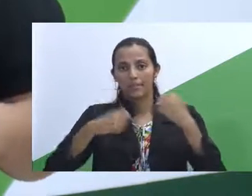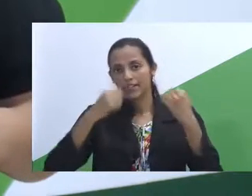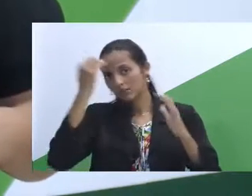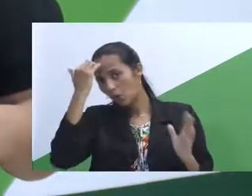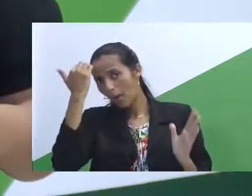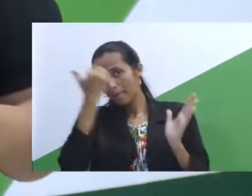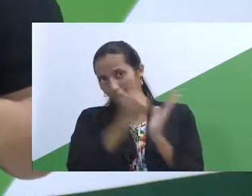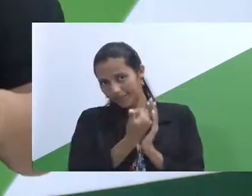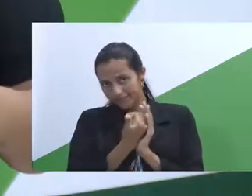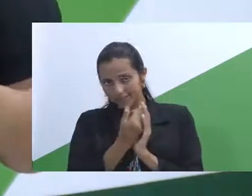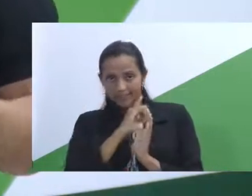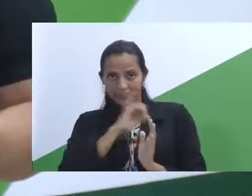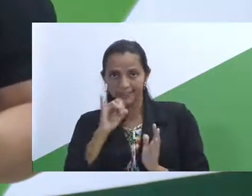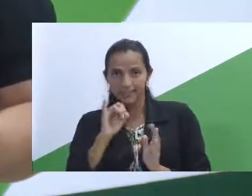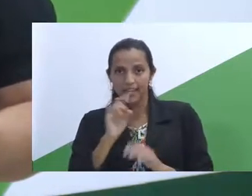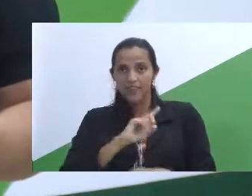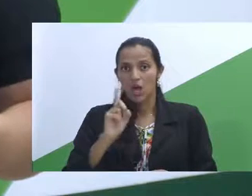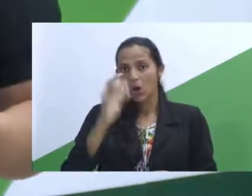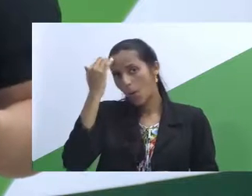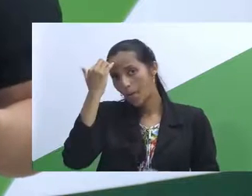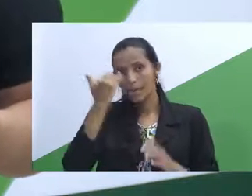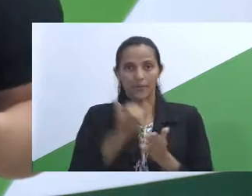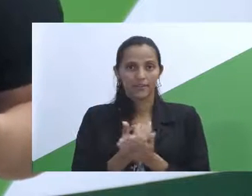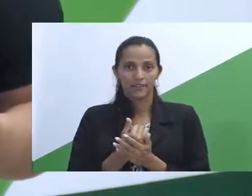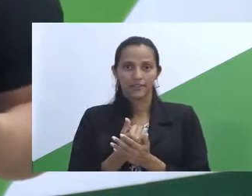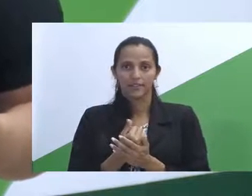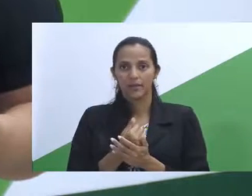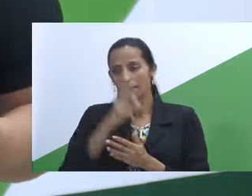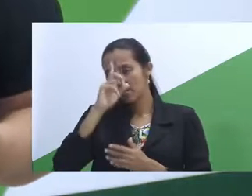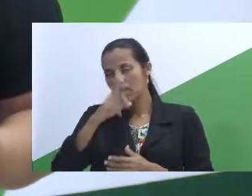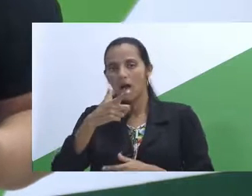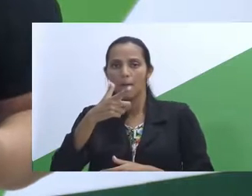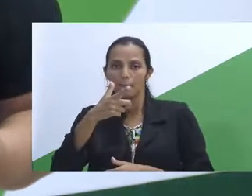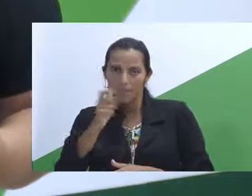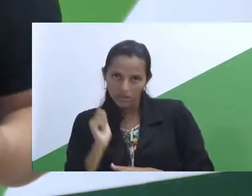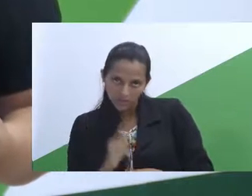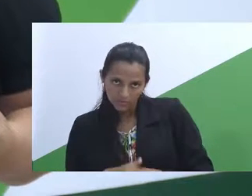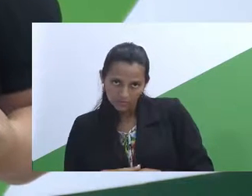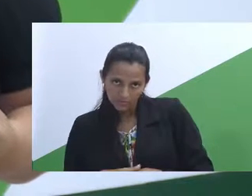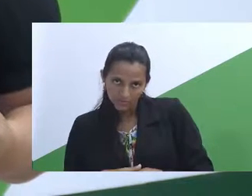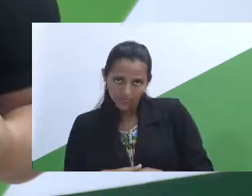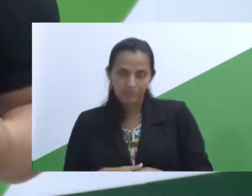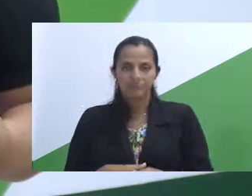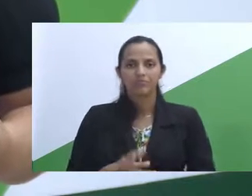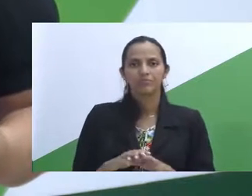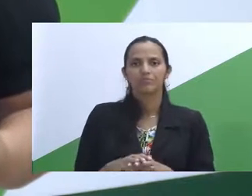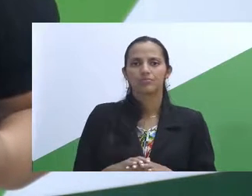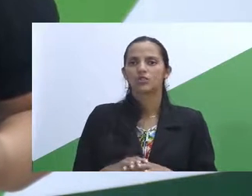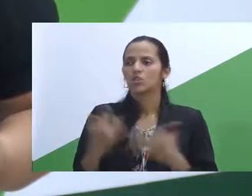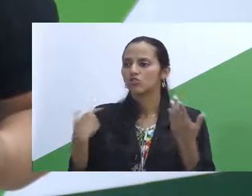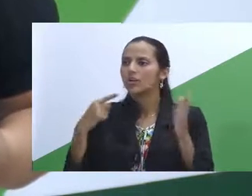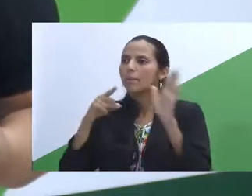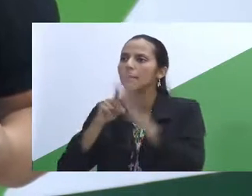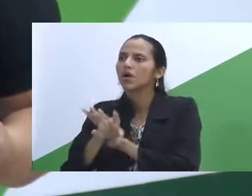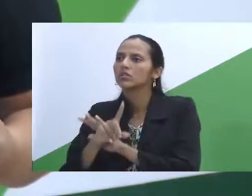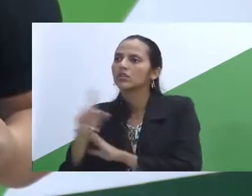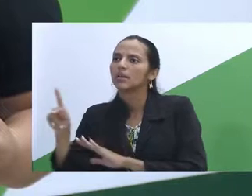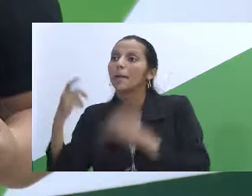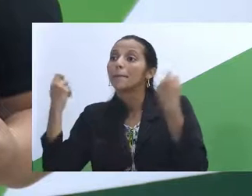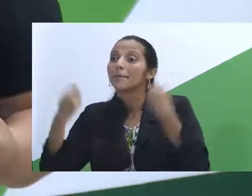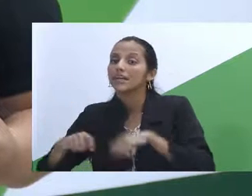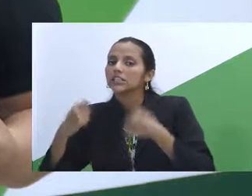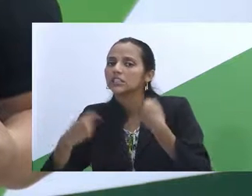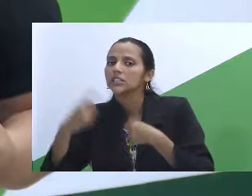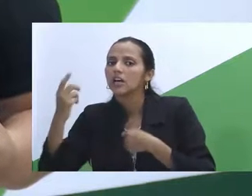dentro, né, movimentos dentro do Brasil, para a gente começar, então, a questionar esse presidente, ele precisa, então, agora,